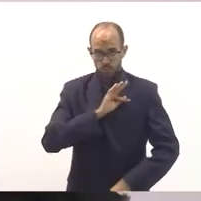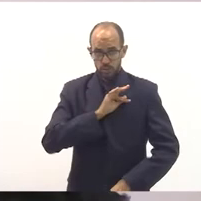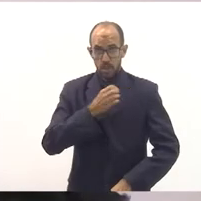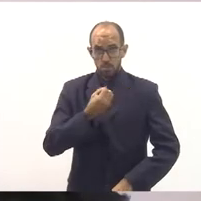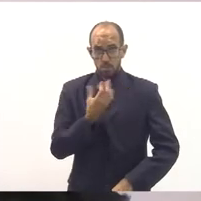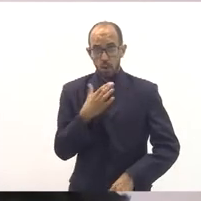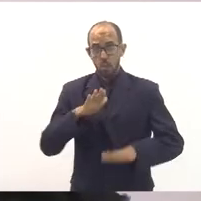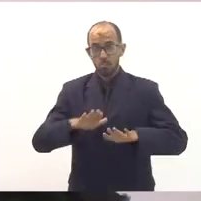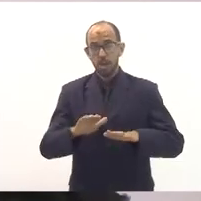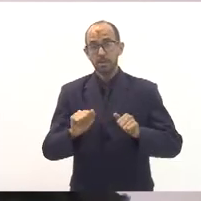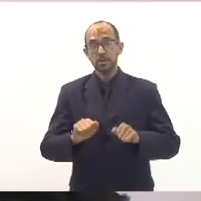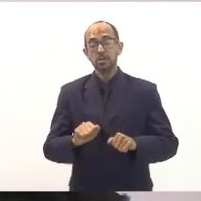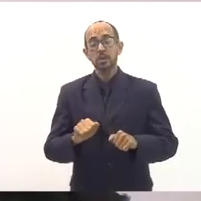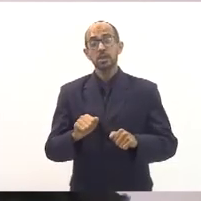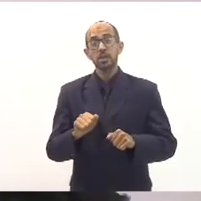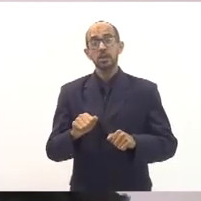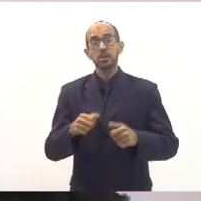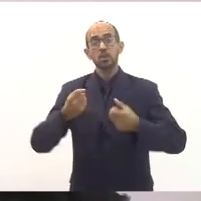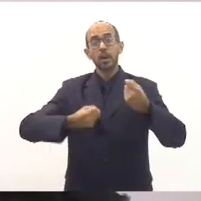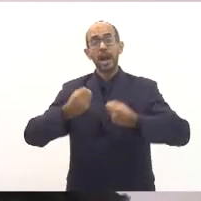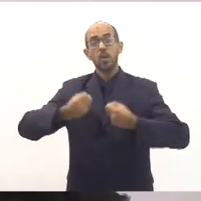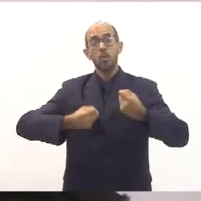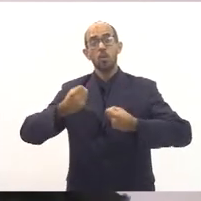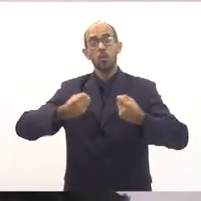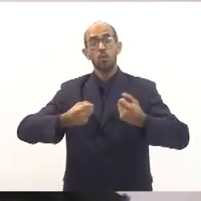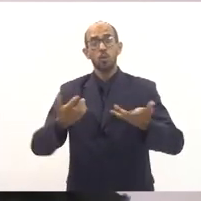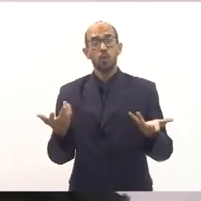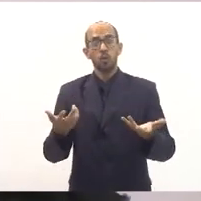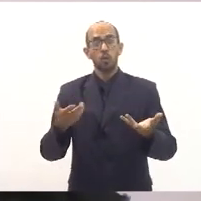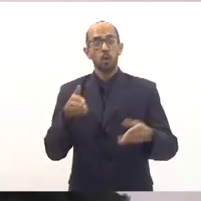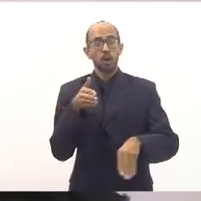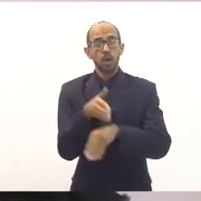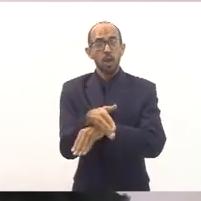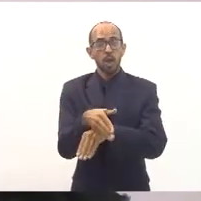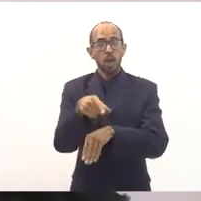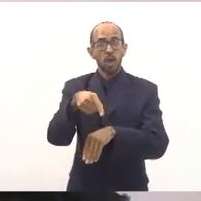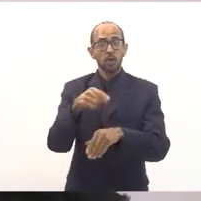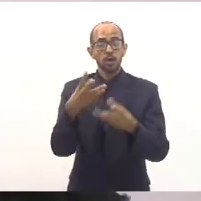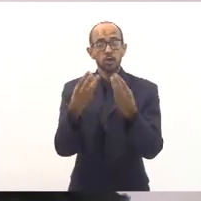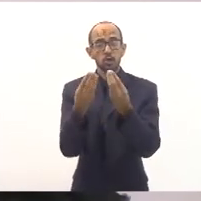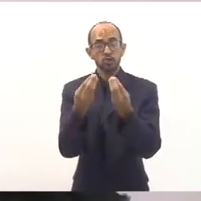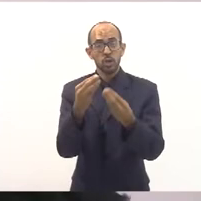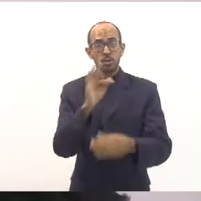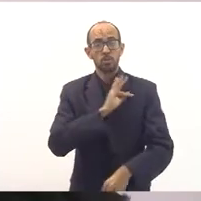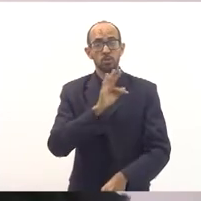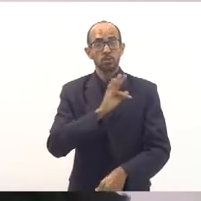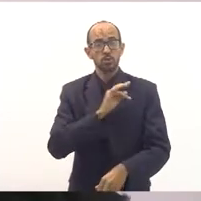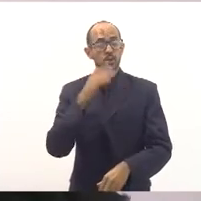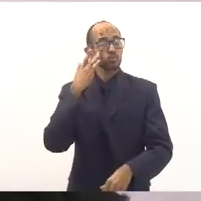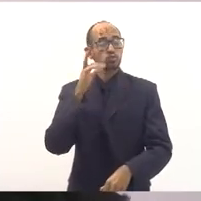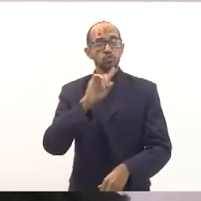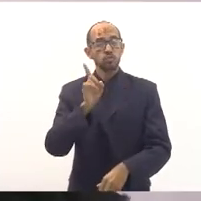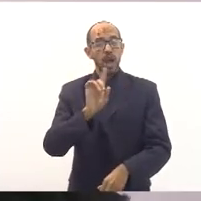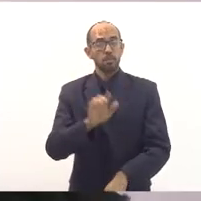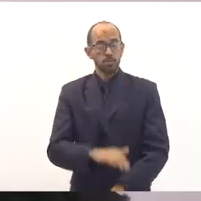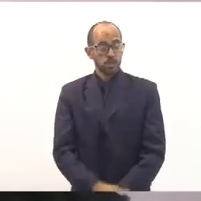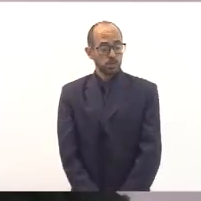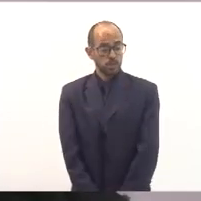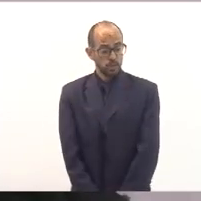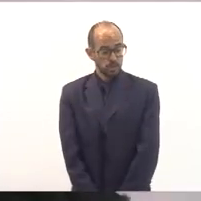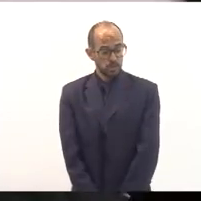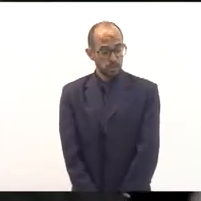super válido mas é um Caveirão Oi e o caveirão que entrar lá cheio de policial lá dentro a gente não sabe nem quem é